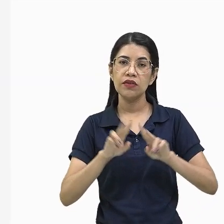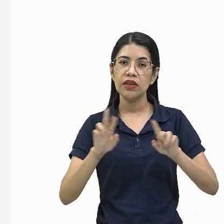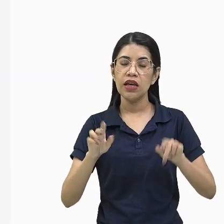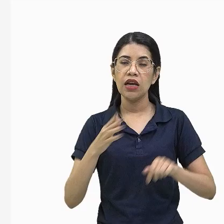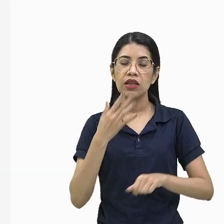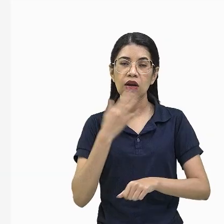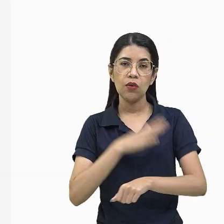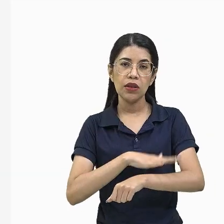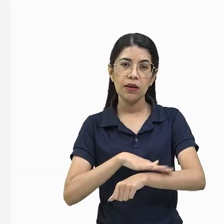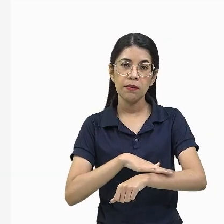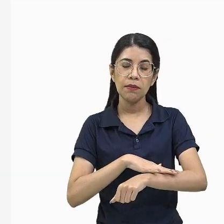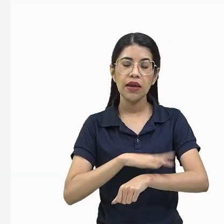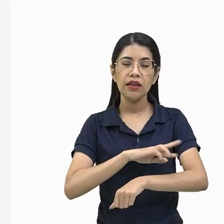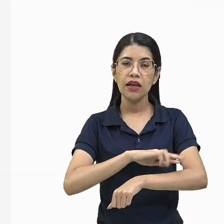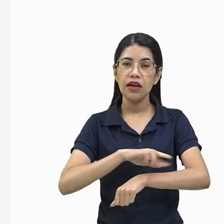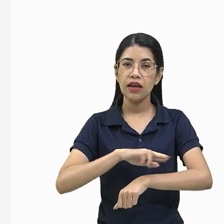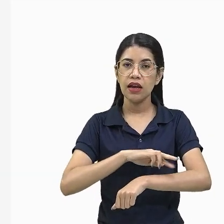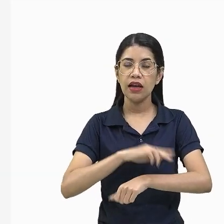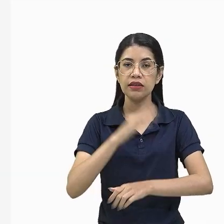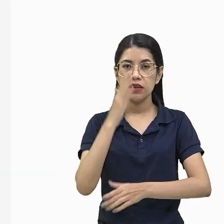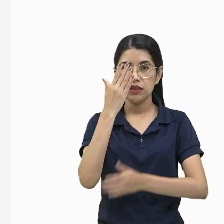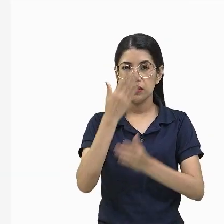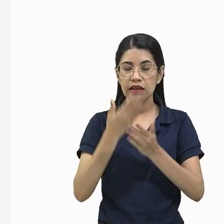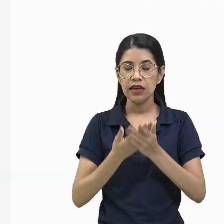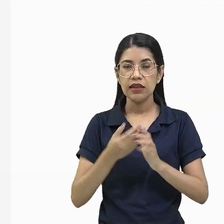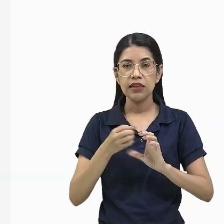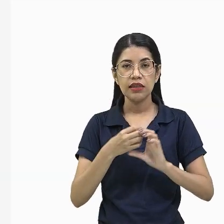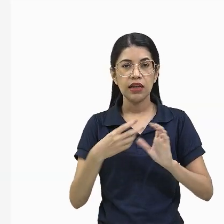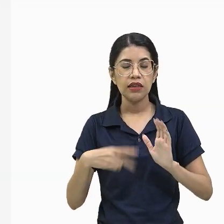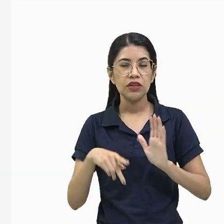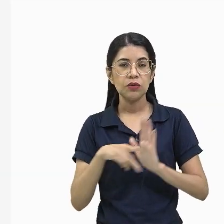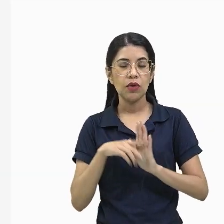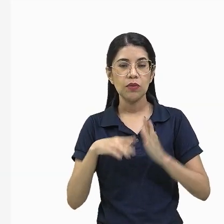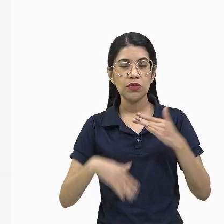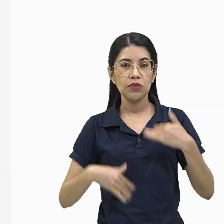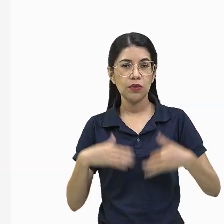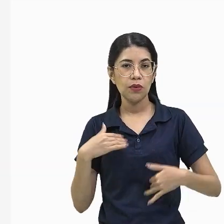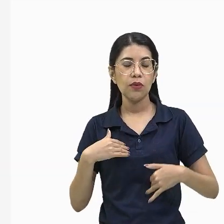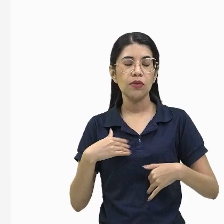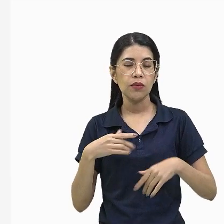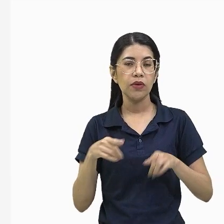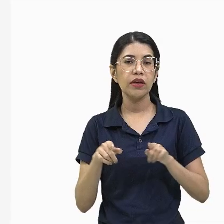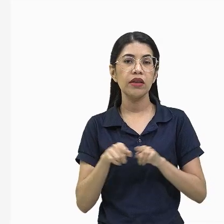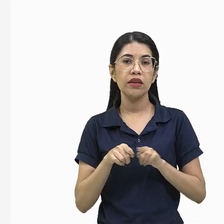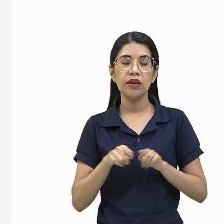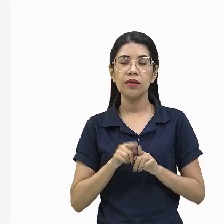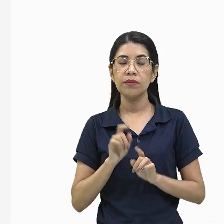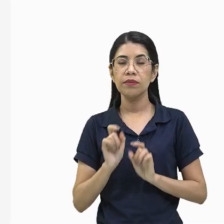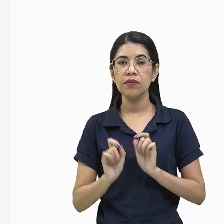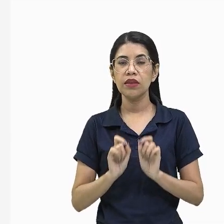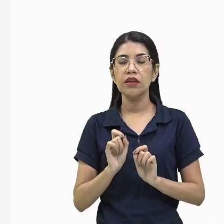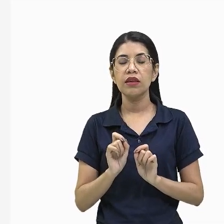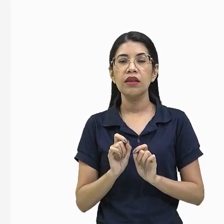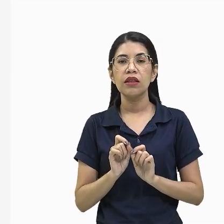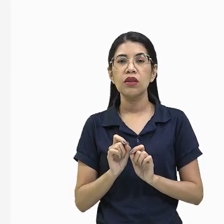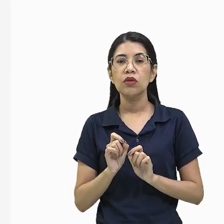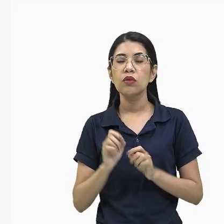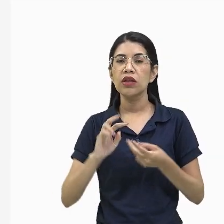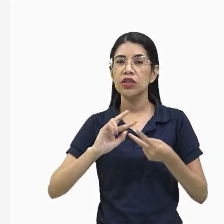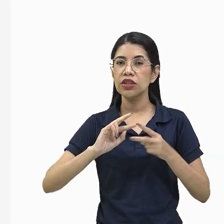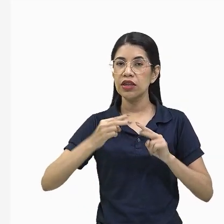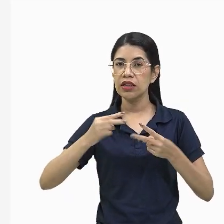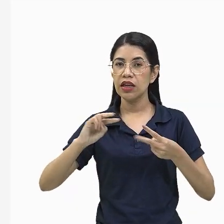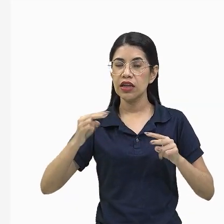na raça, nas crenças, certo? Nos traços físicos, quanto exatamente nas questões mais genéticas